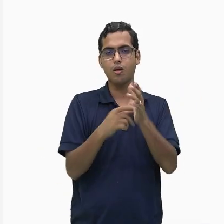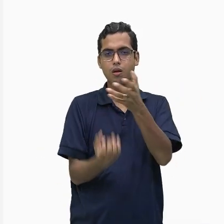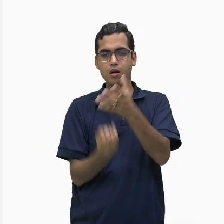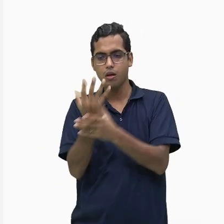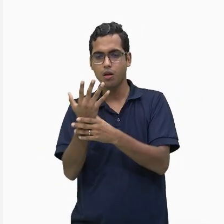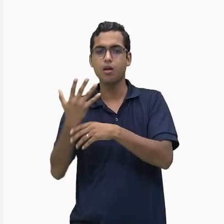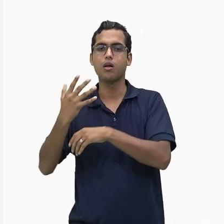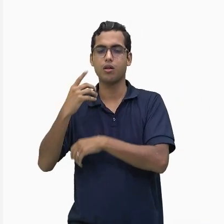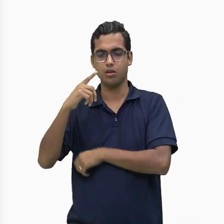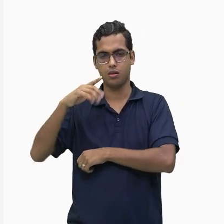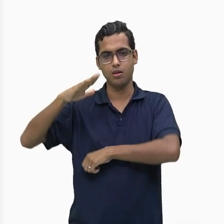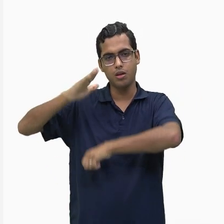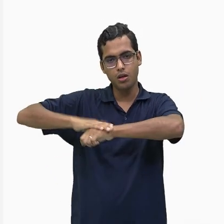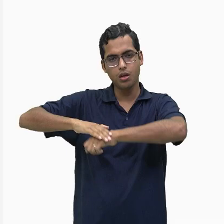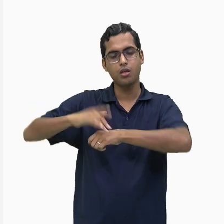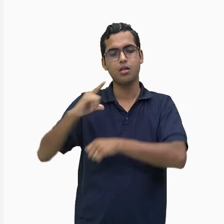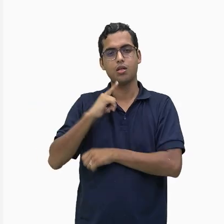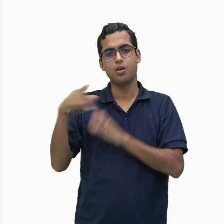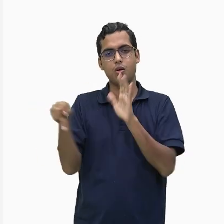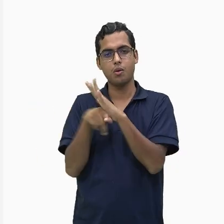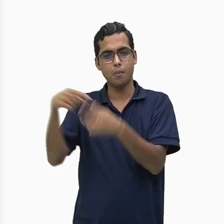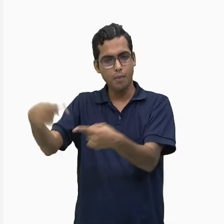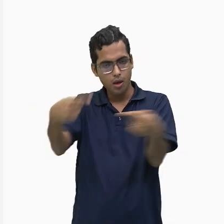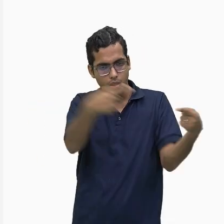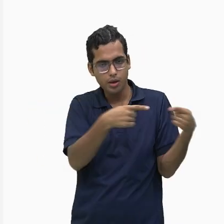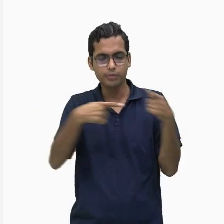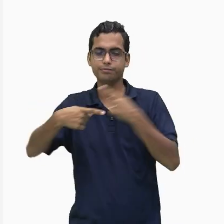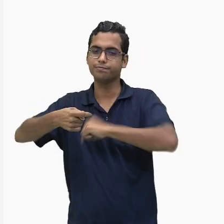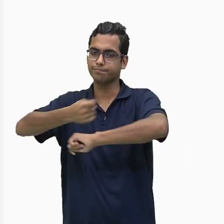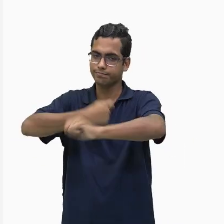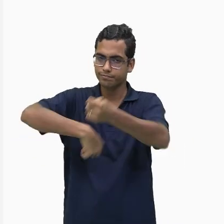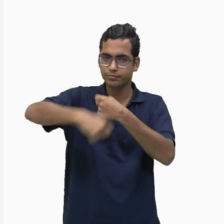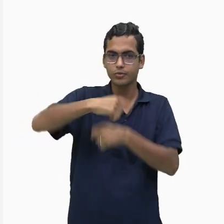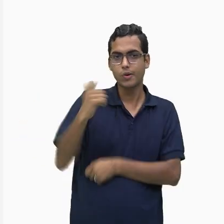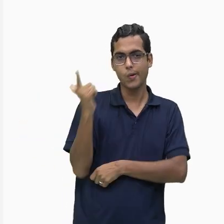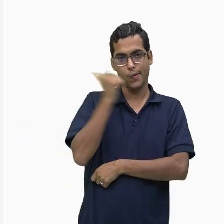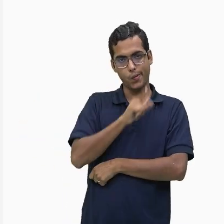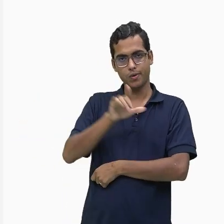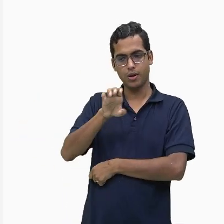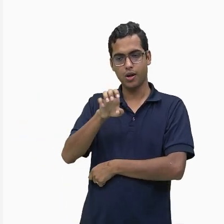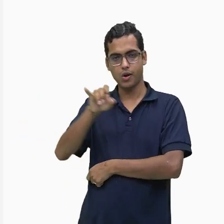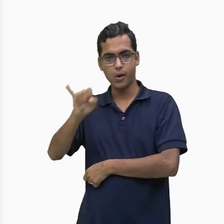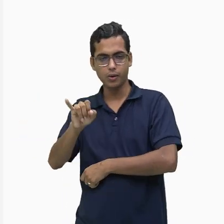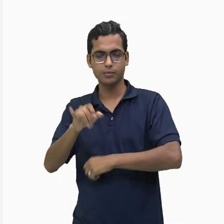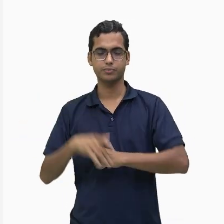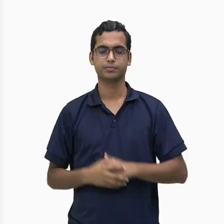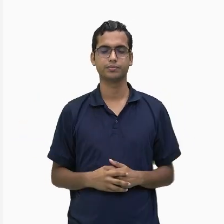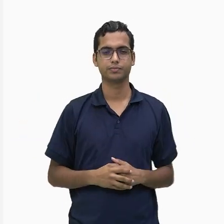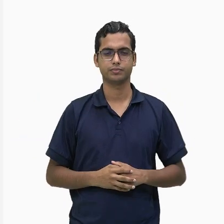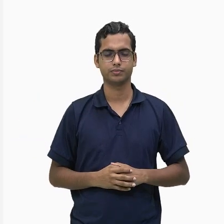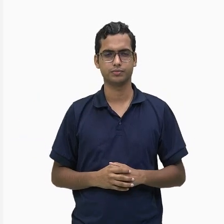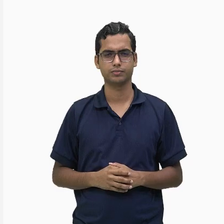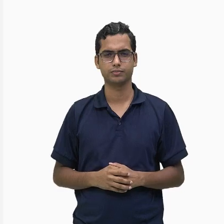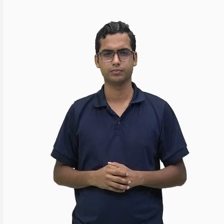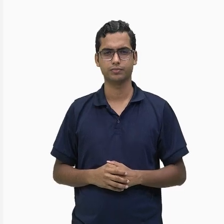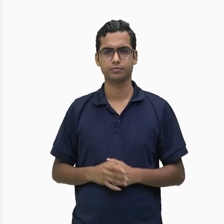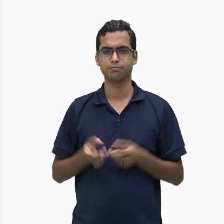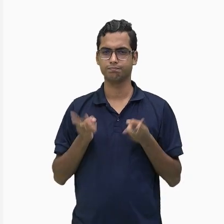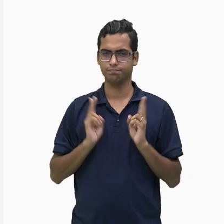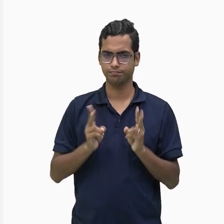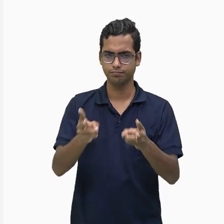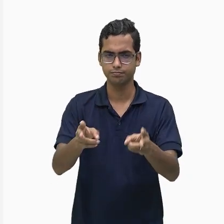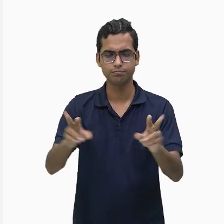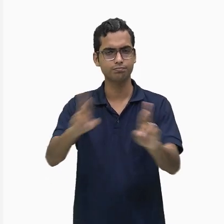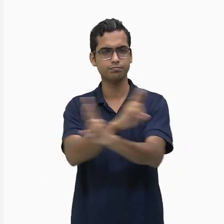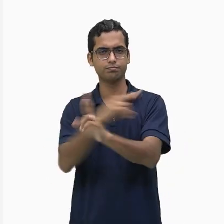necessidade de ter autonomia tanto da parte política e principalmente da parte econômica para manter esses